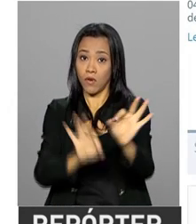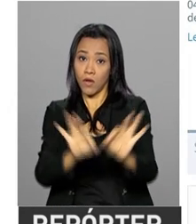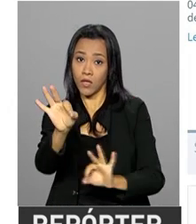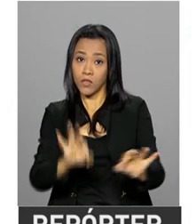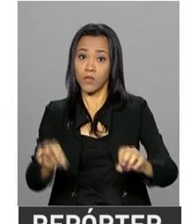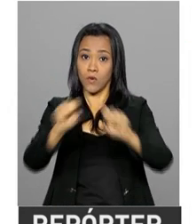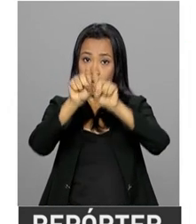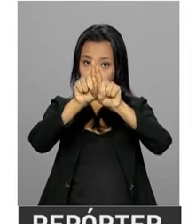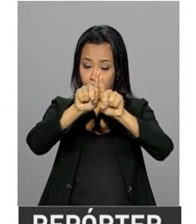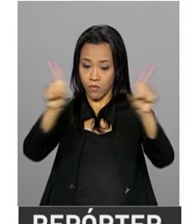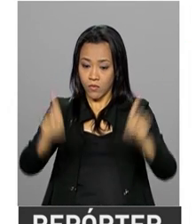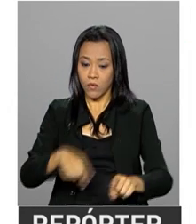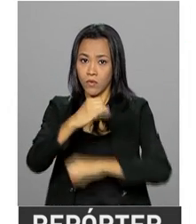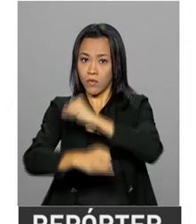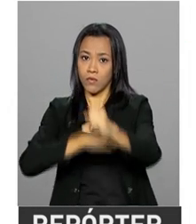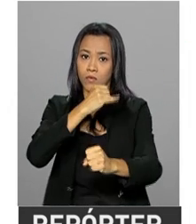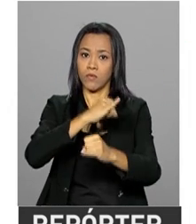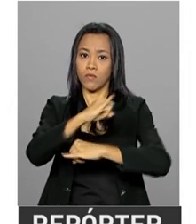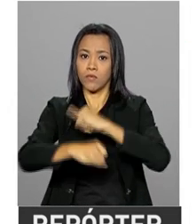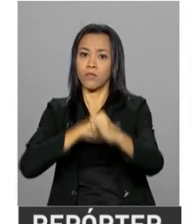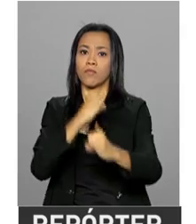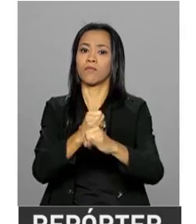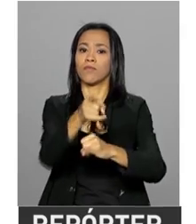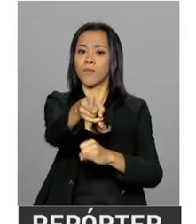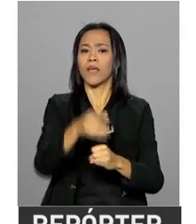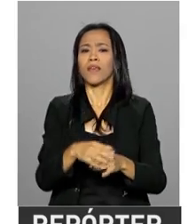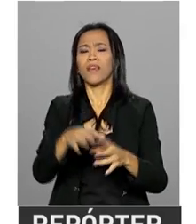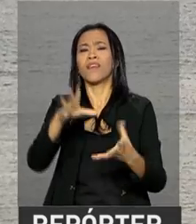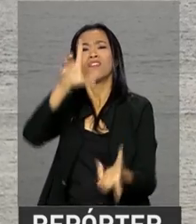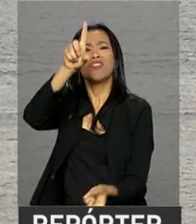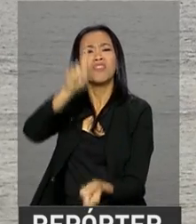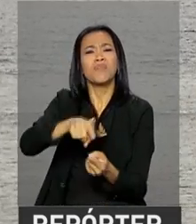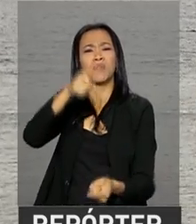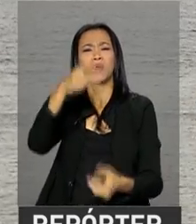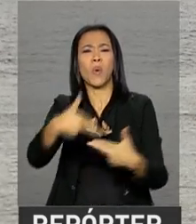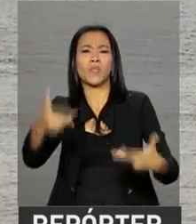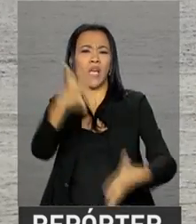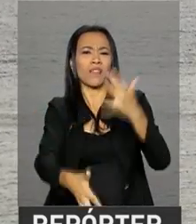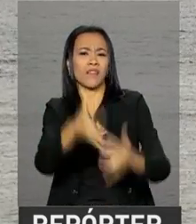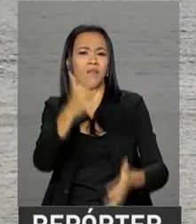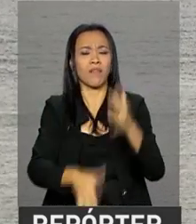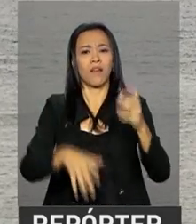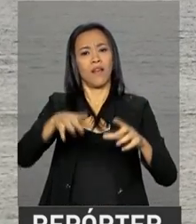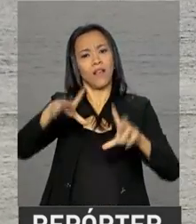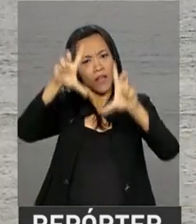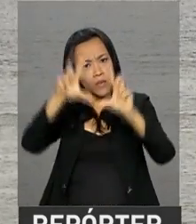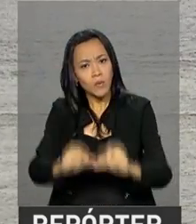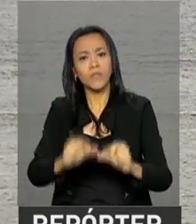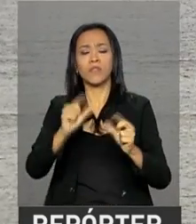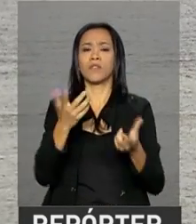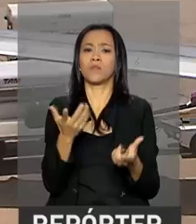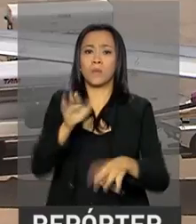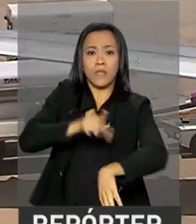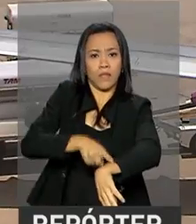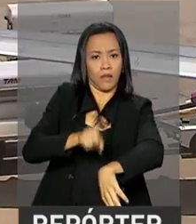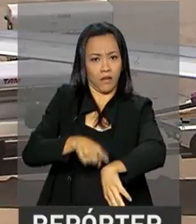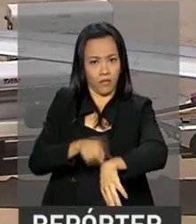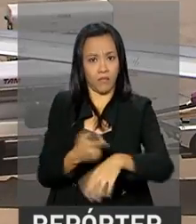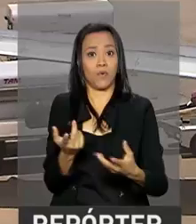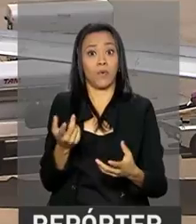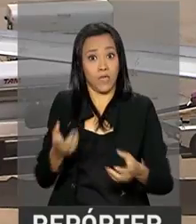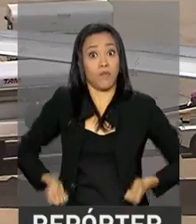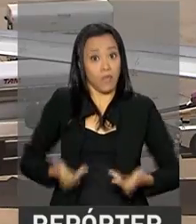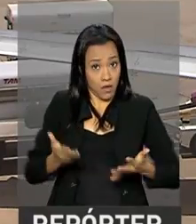Exterior que reúne e desburocratiza processos reduzindo prazos e custos para as empresas o